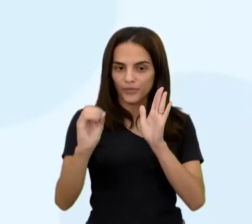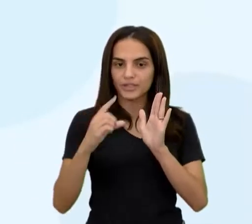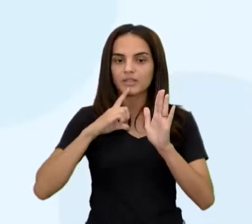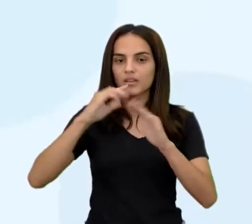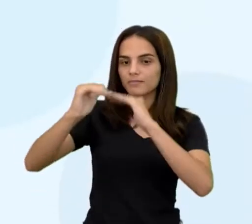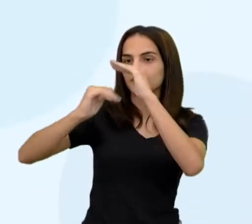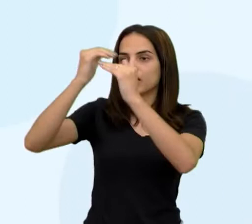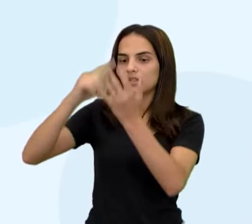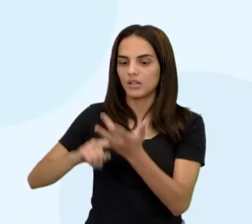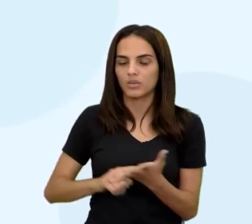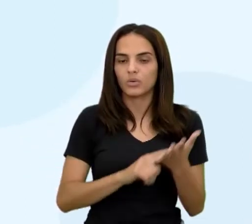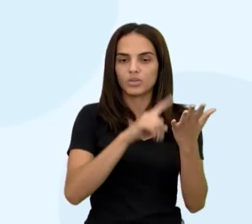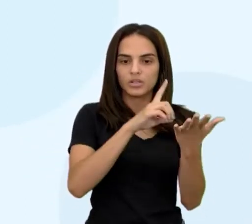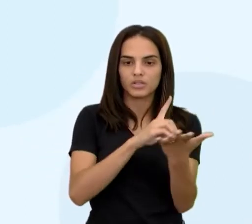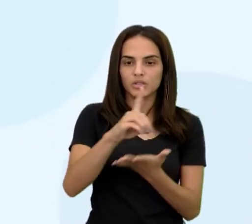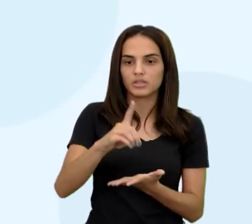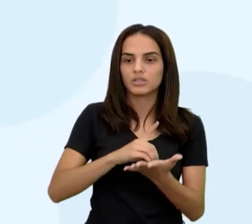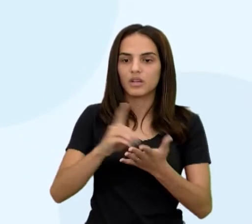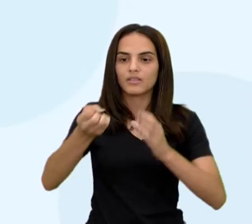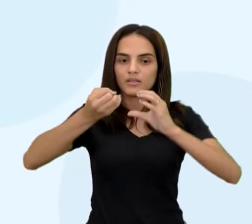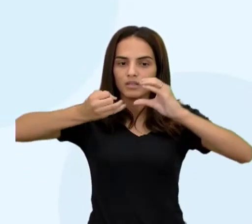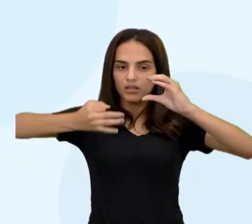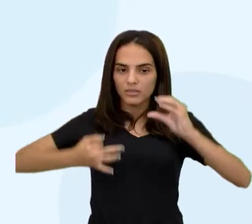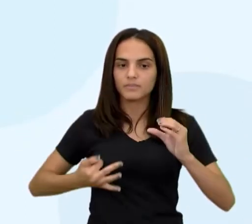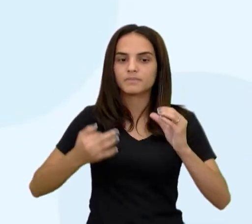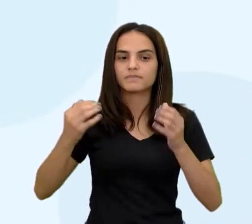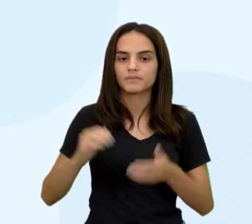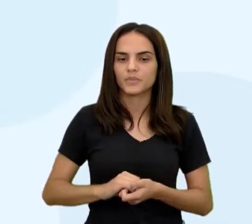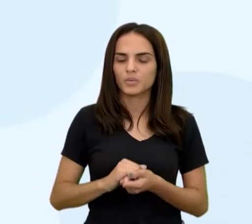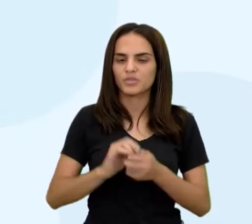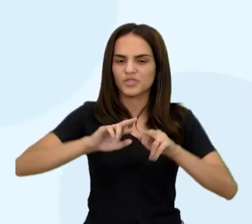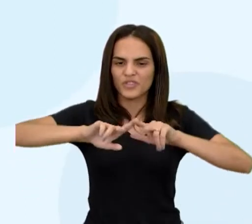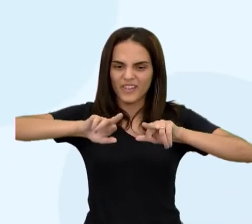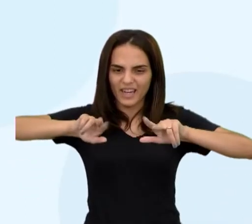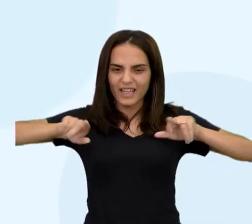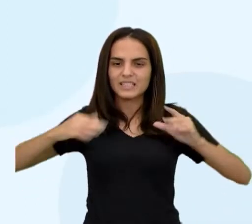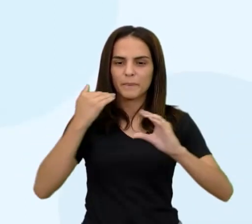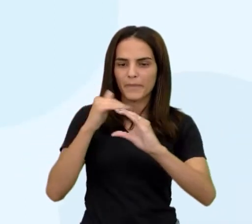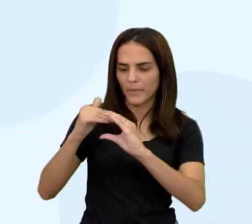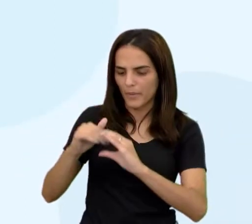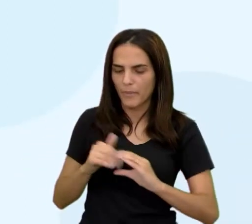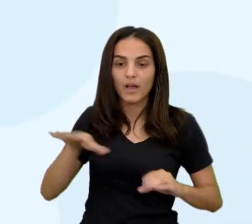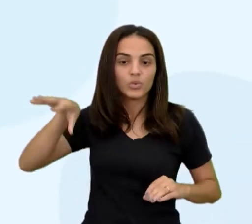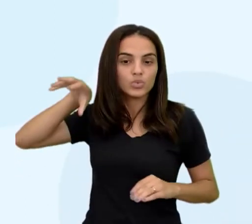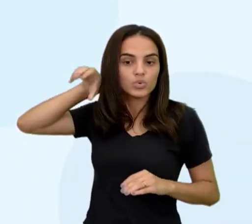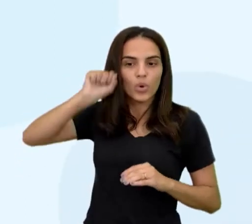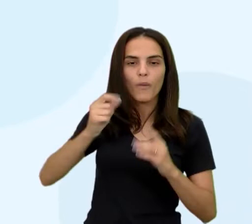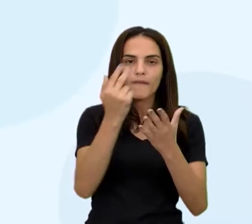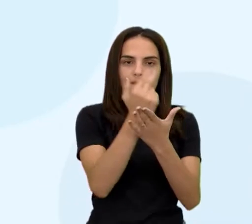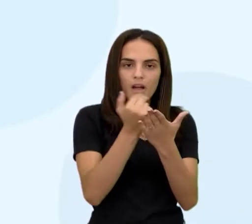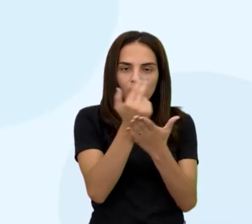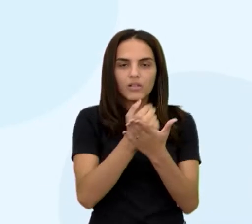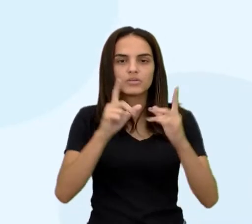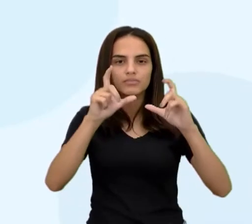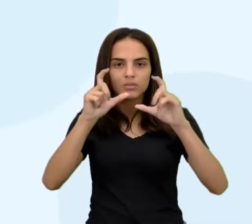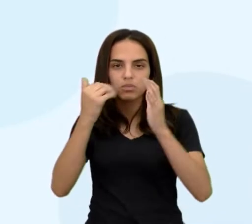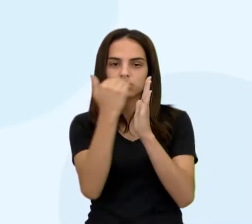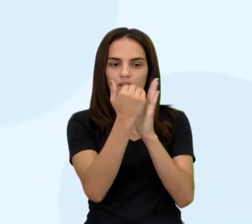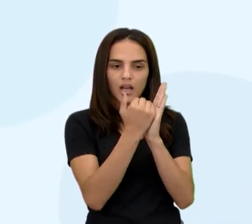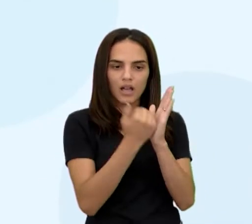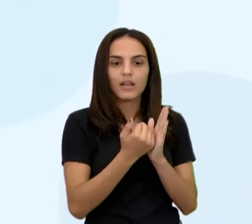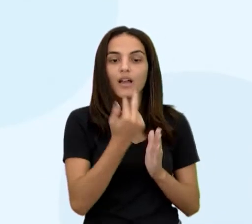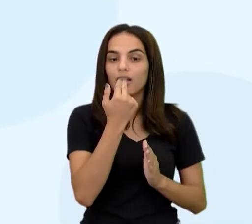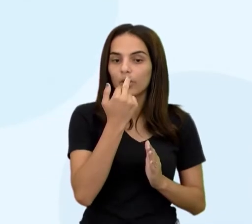a tecnologia digital que se caracteriza pelo empacotamento de variadas mensagens, som, imagens e dados.